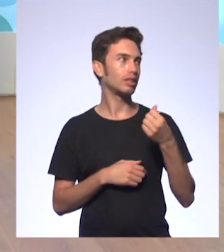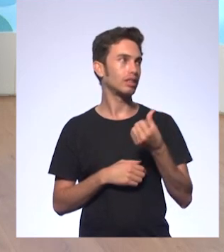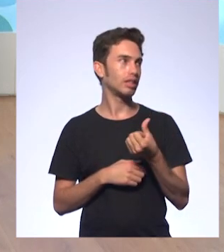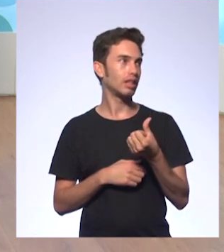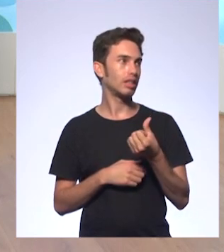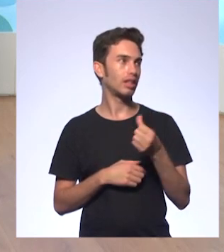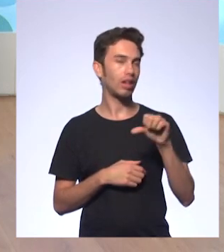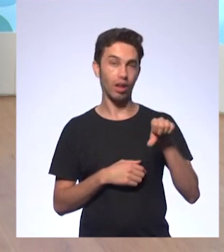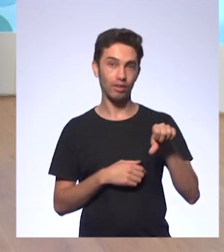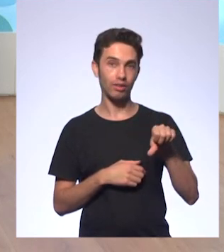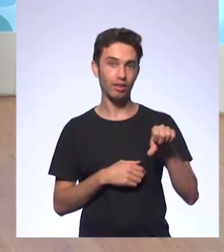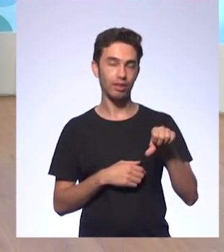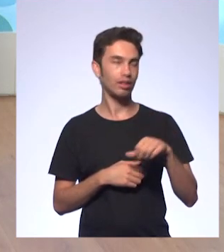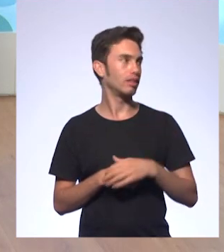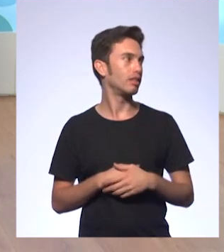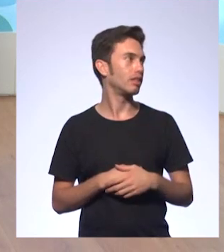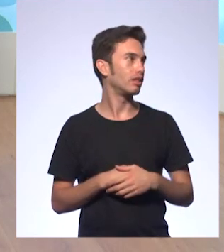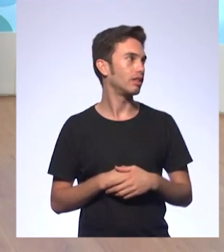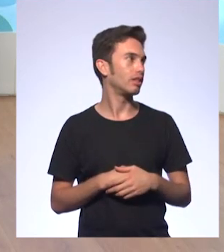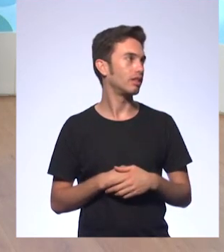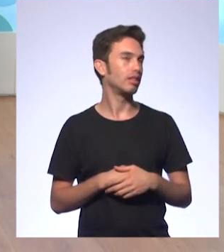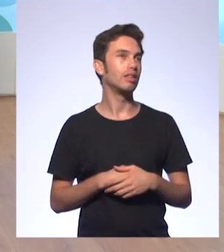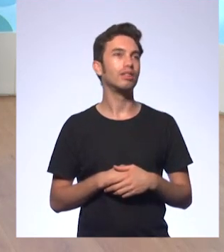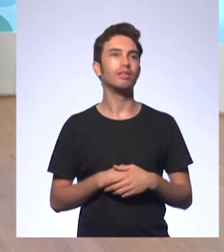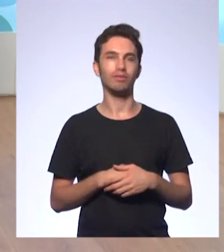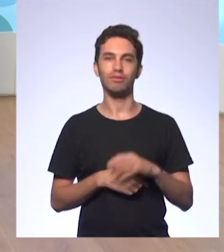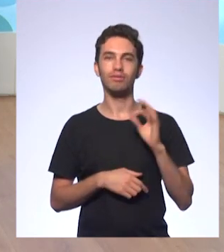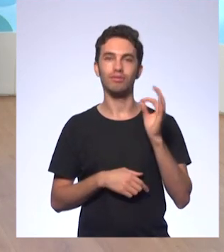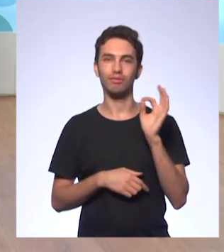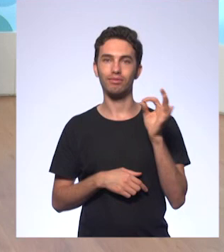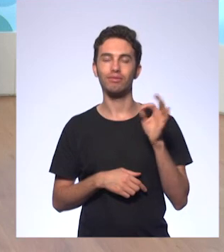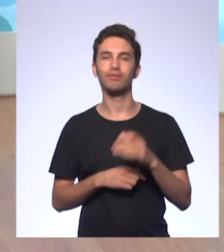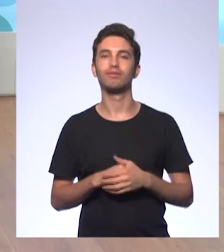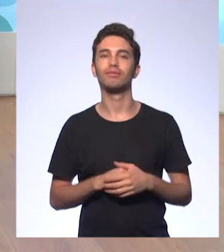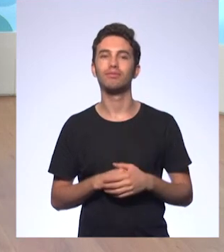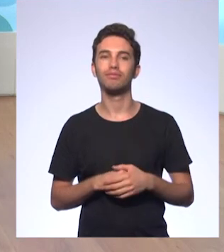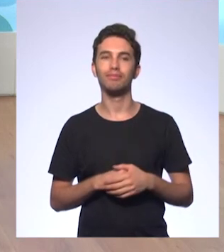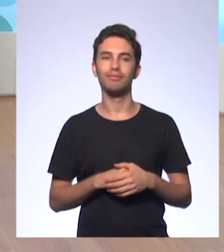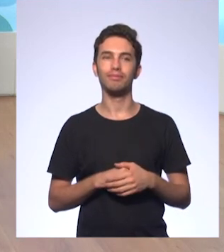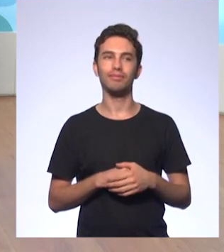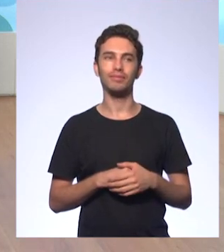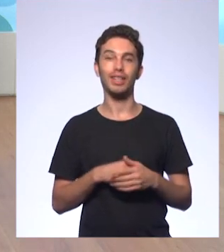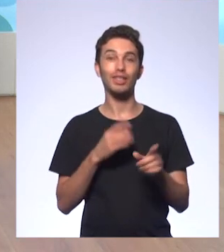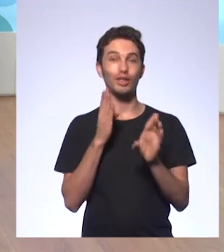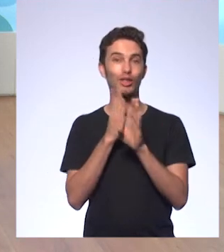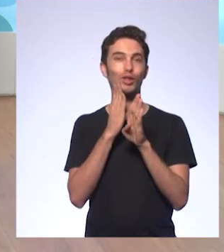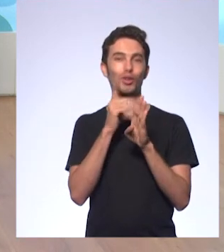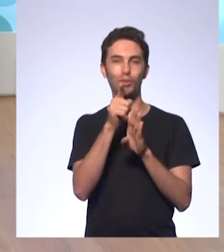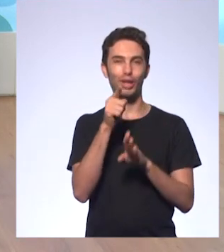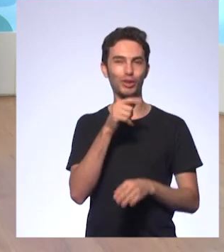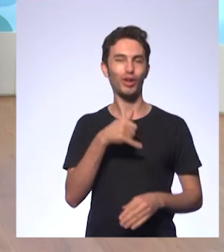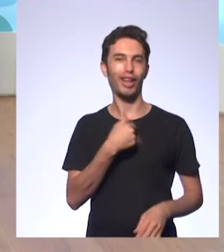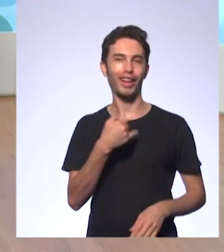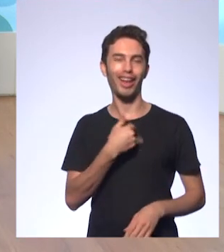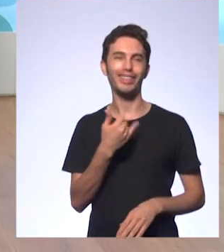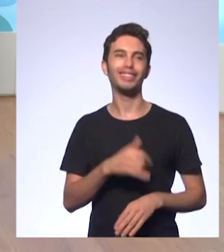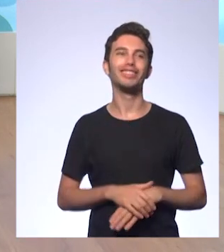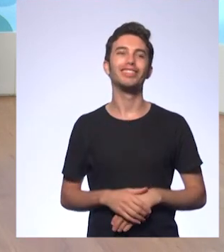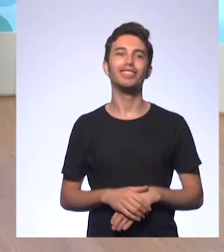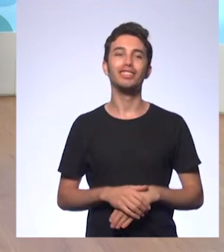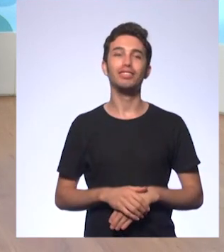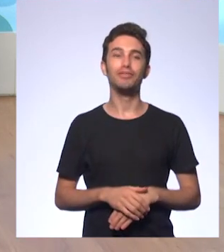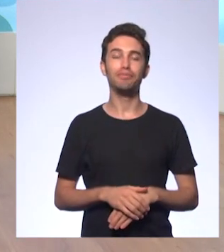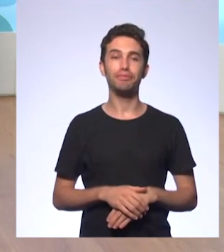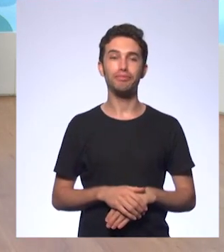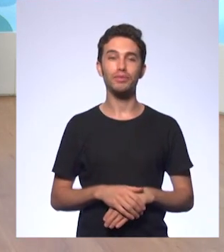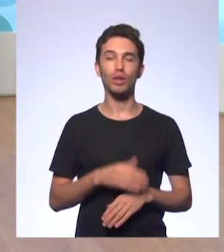1969, é isso, gente? Tá certo? 1969, Isso, já vamos ver se a gente descobrimos aí acha da outra Pro aqui. aqui. Ah, descobri a sua idade. Já descobrimos. Ah. Tem